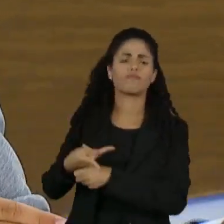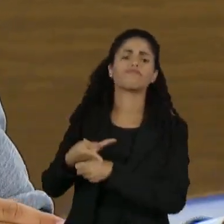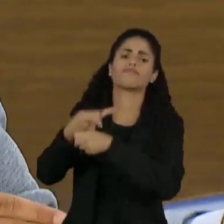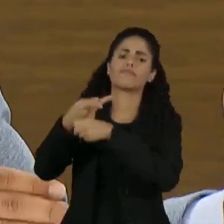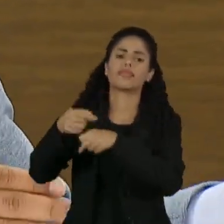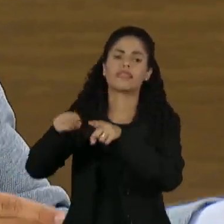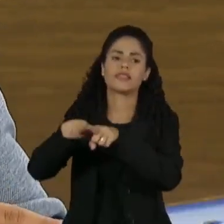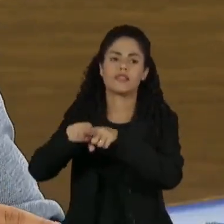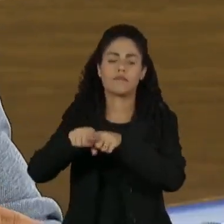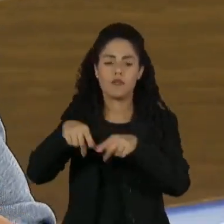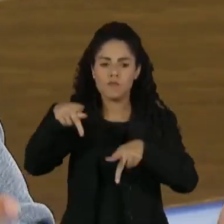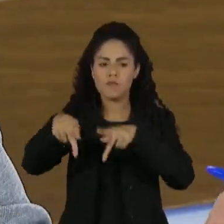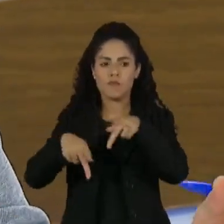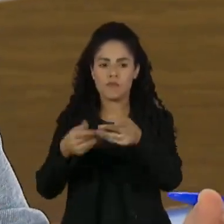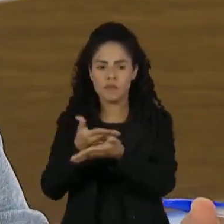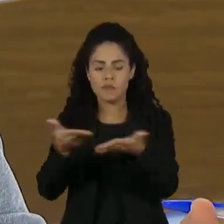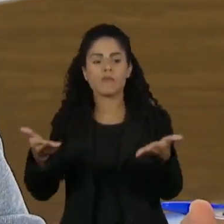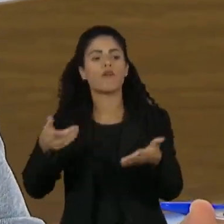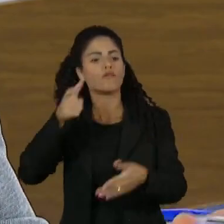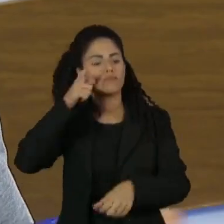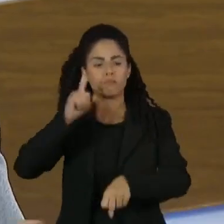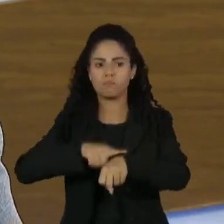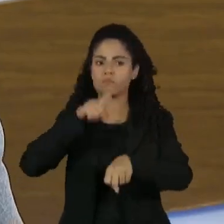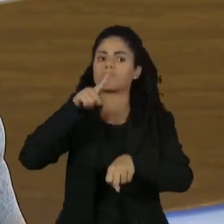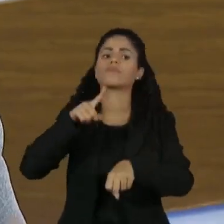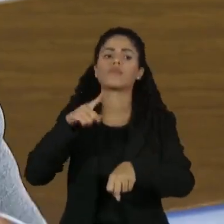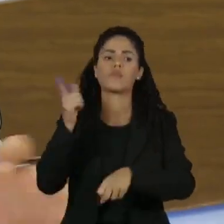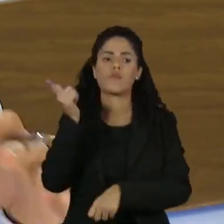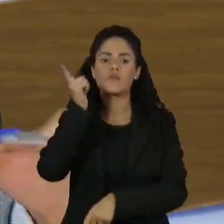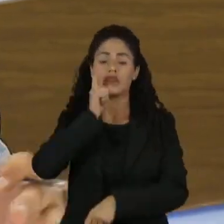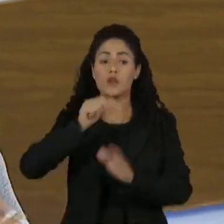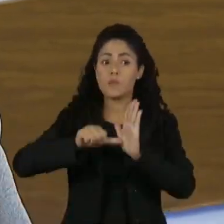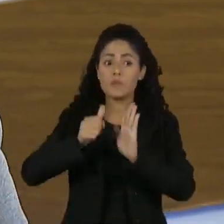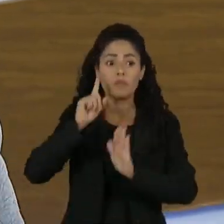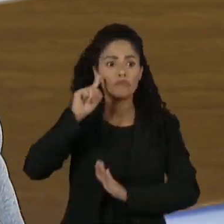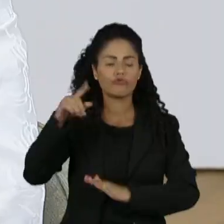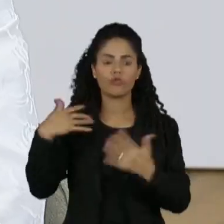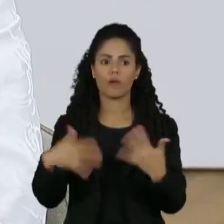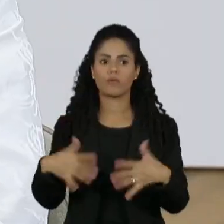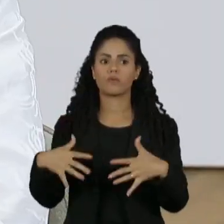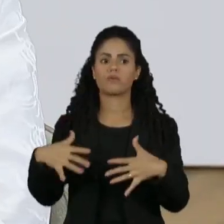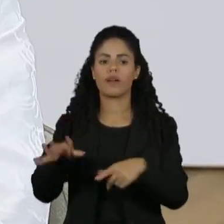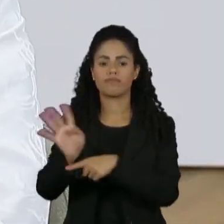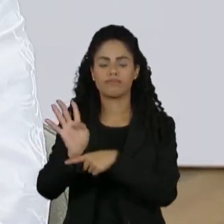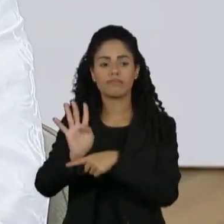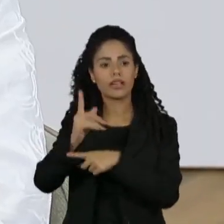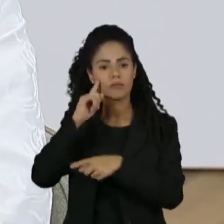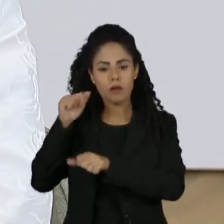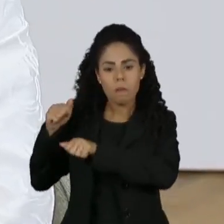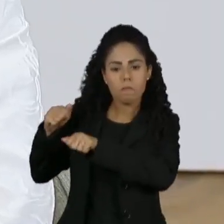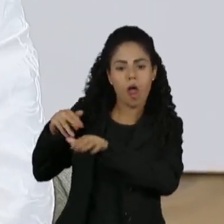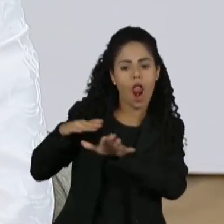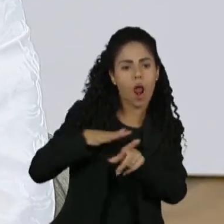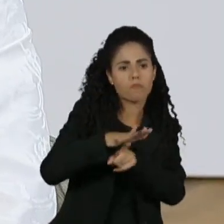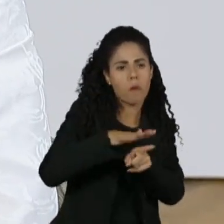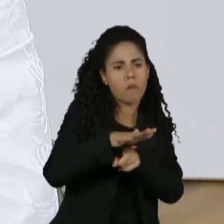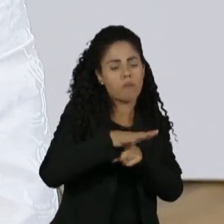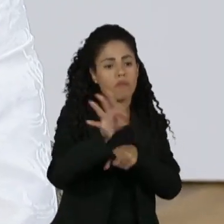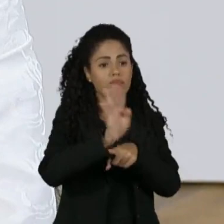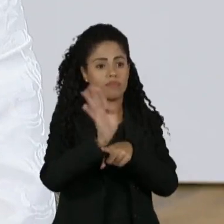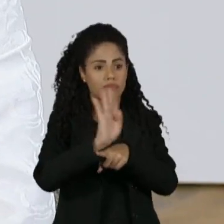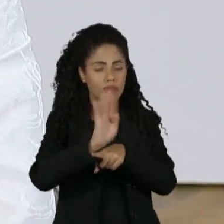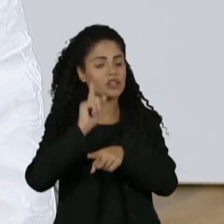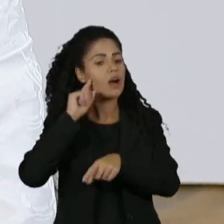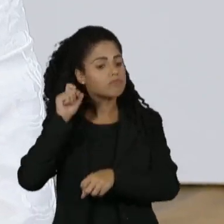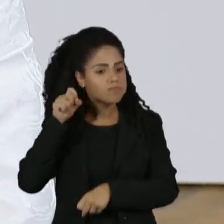público agora com records você ainda disse que não tem um um feedback muito grande da galera que foi ao cinema N O pessoal ainda não chegou no quinto dia